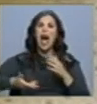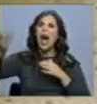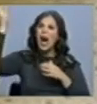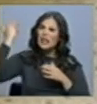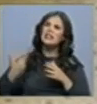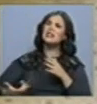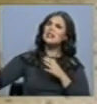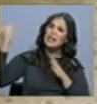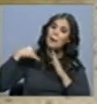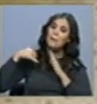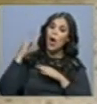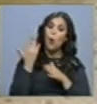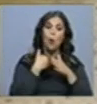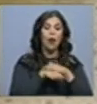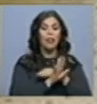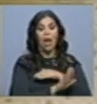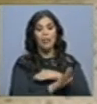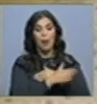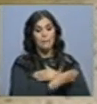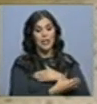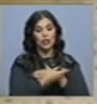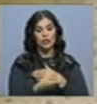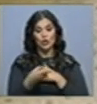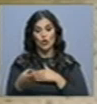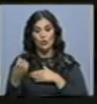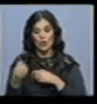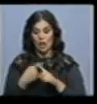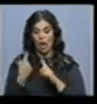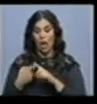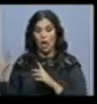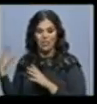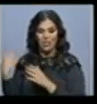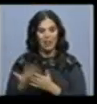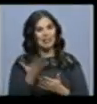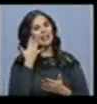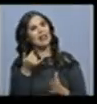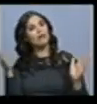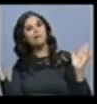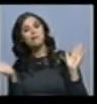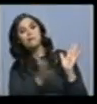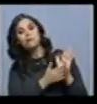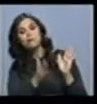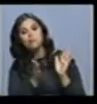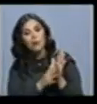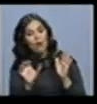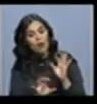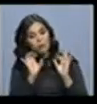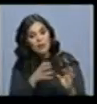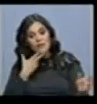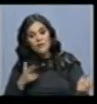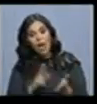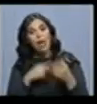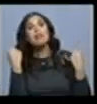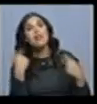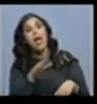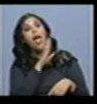ali guardada. E, portanto, desde a década de 90 que tenta-se desesperadamente comprovar de uma maneira efetiva que há lá água, que há